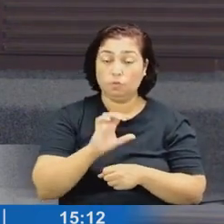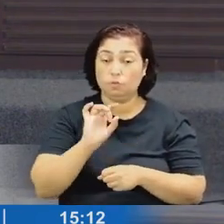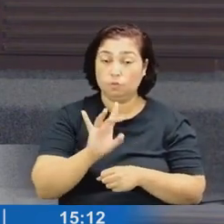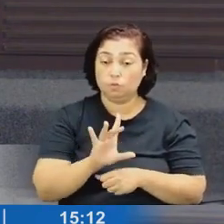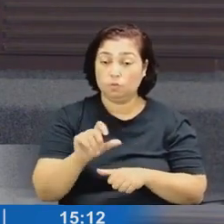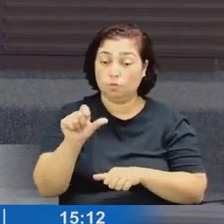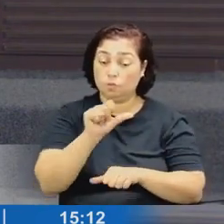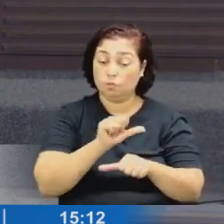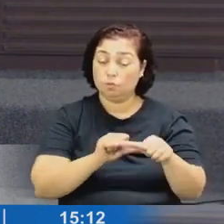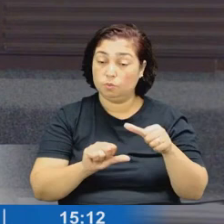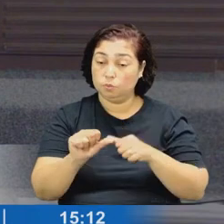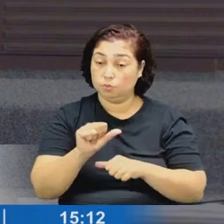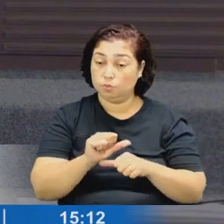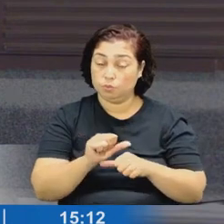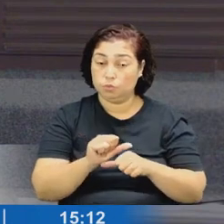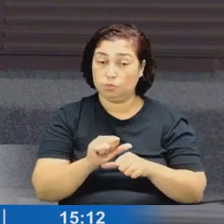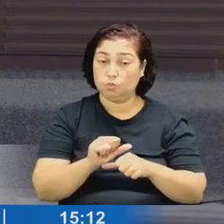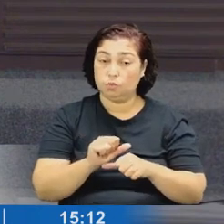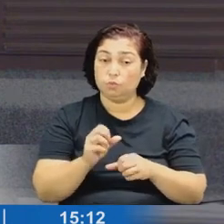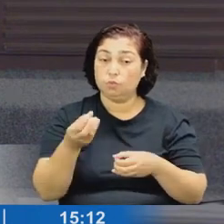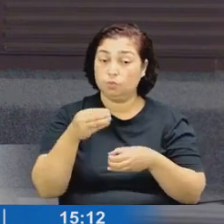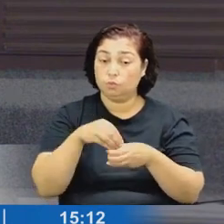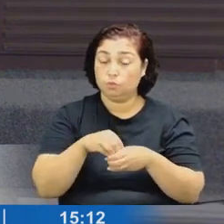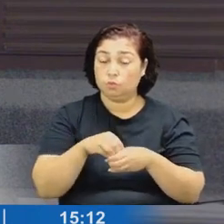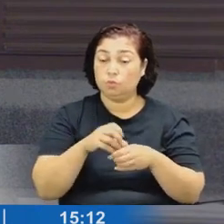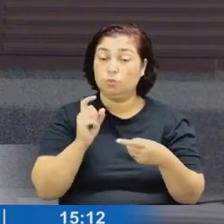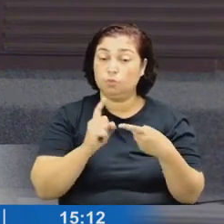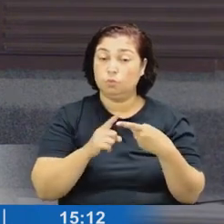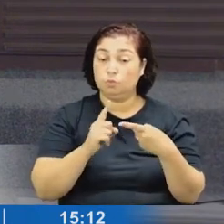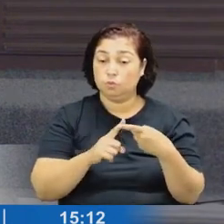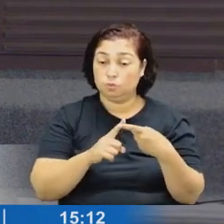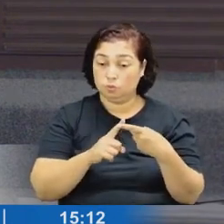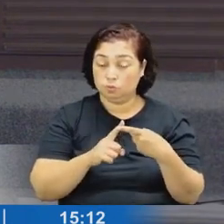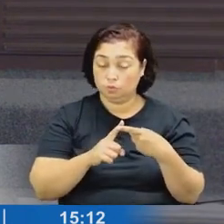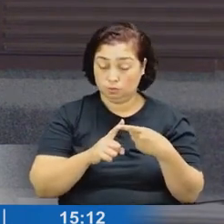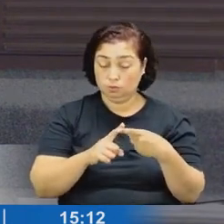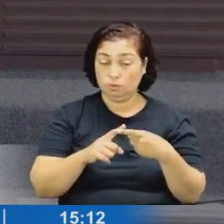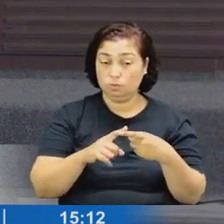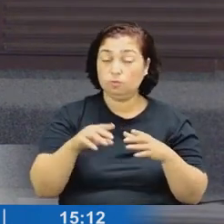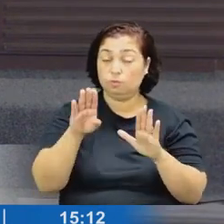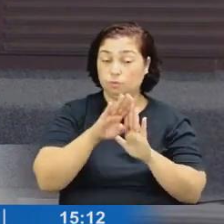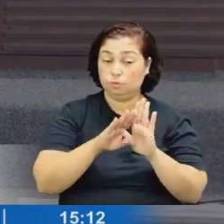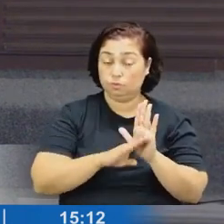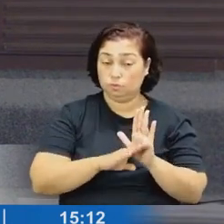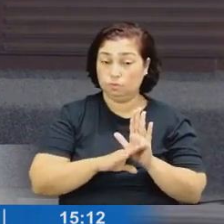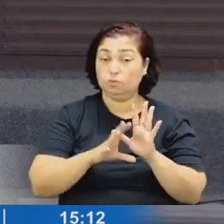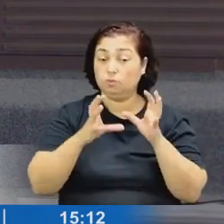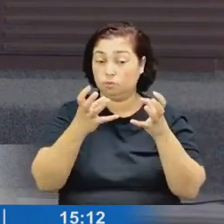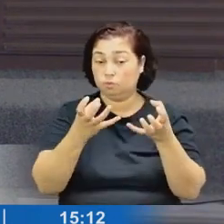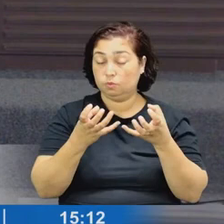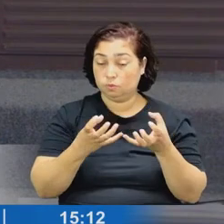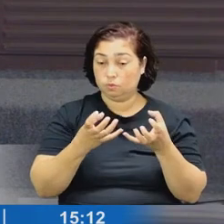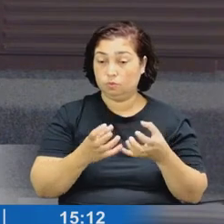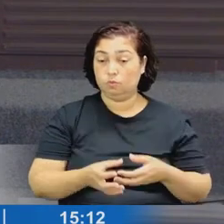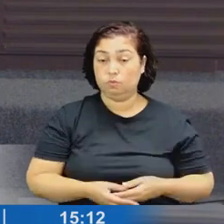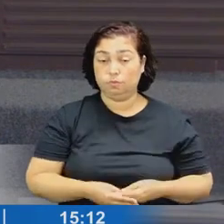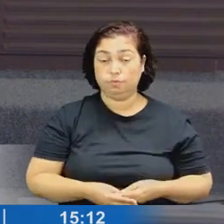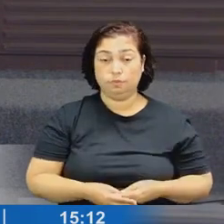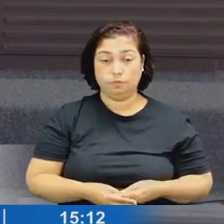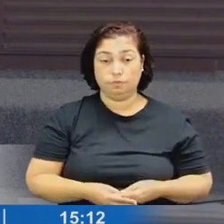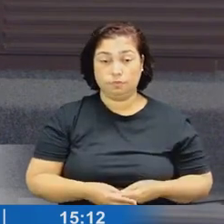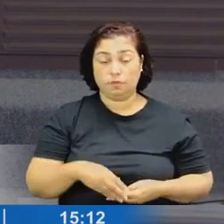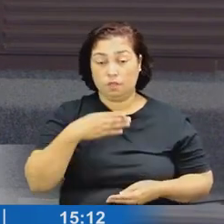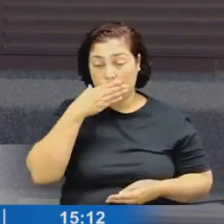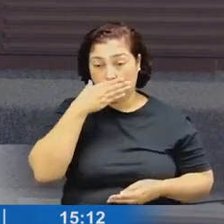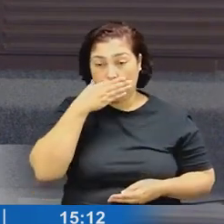mudando a rota dentro dos objetivos que cada time exige aí entra o exemplo eu vou falar para vocês